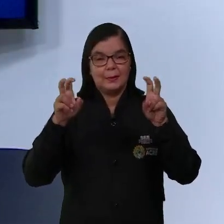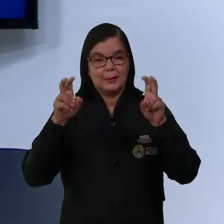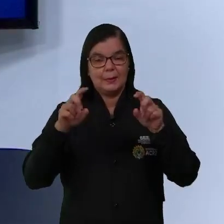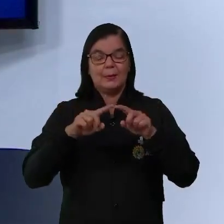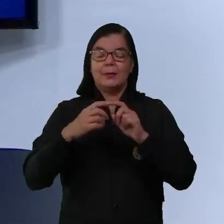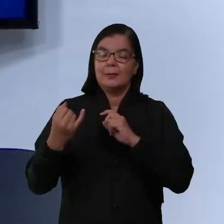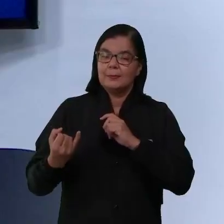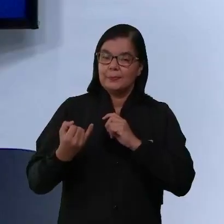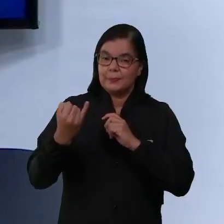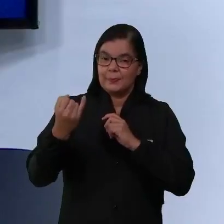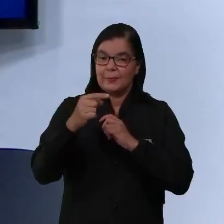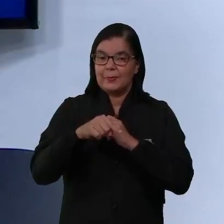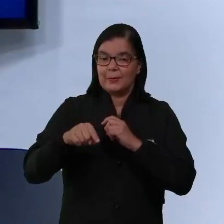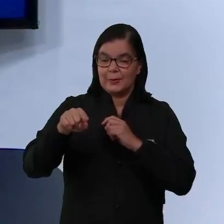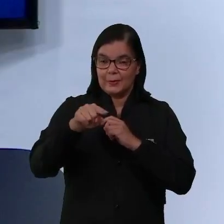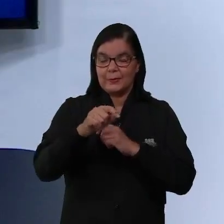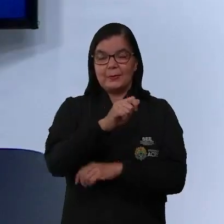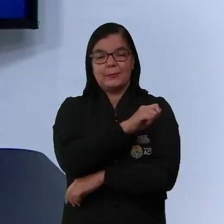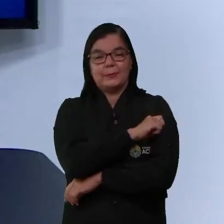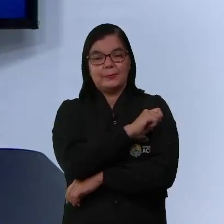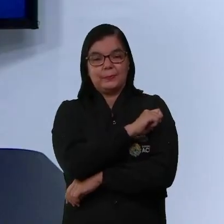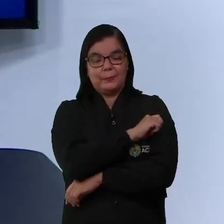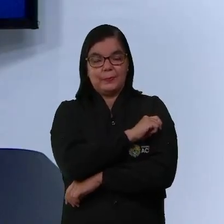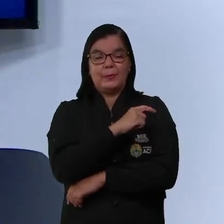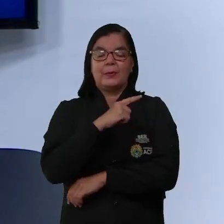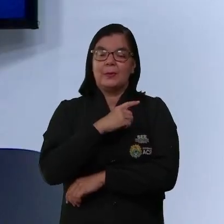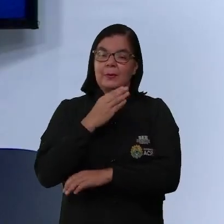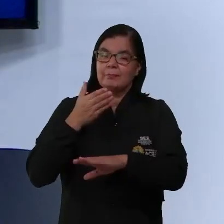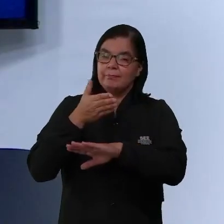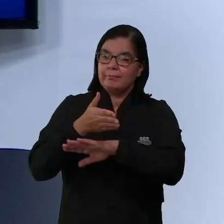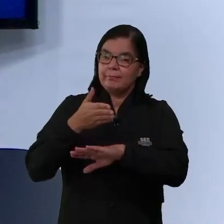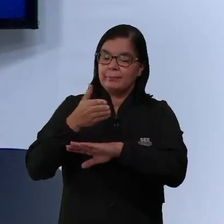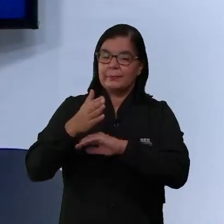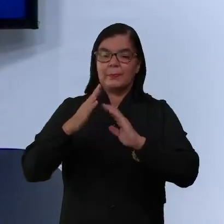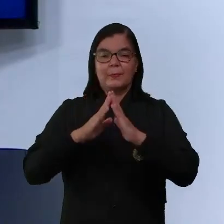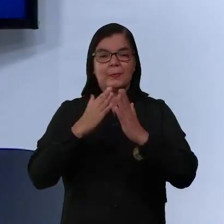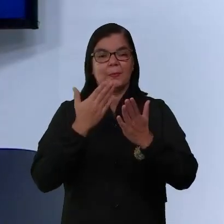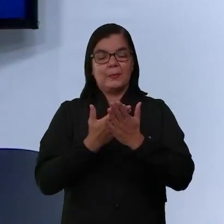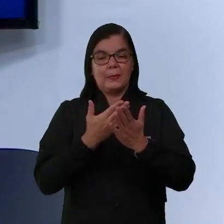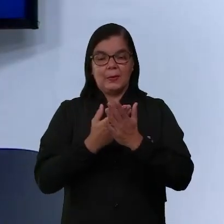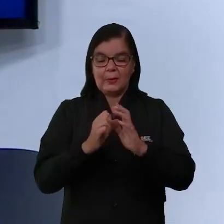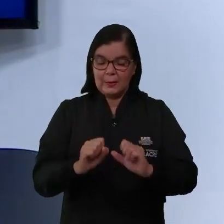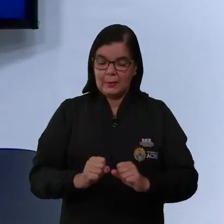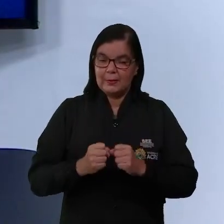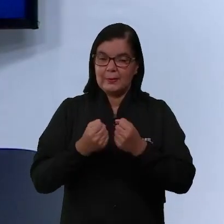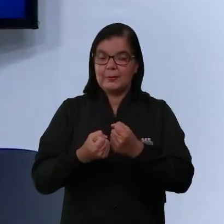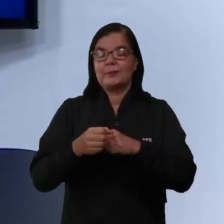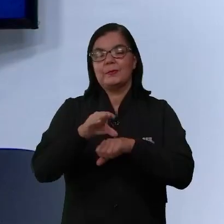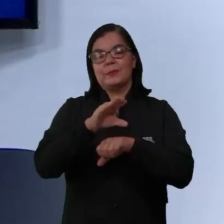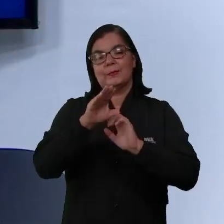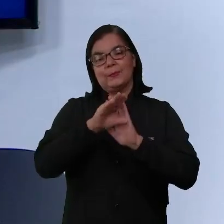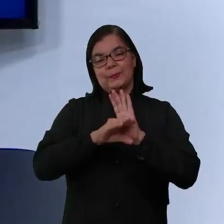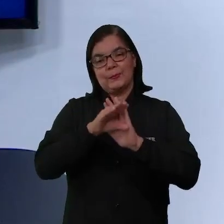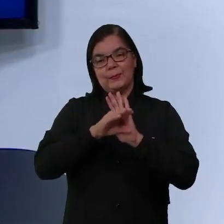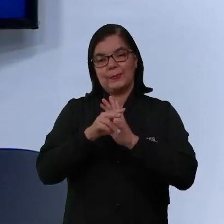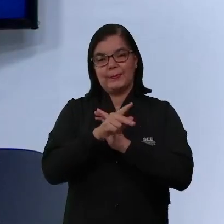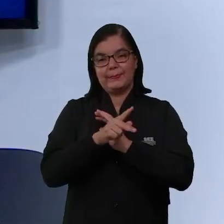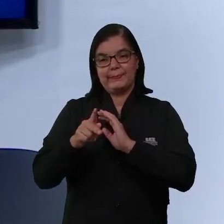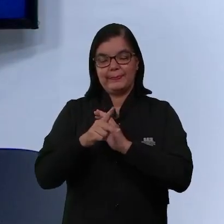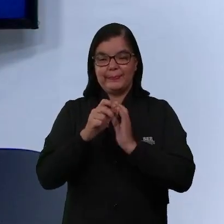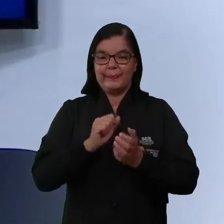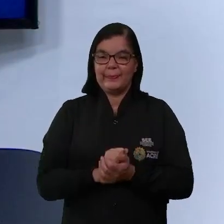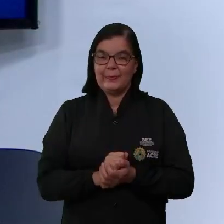são interessantes para você enquanto aluno que está frequentando a sua escola e vai reforçar esse conteúdo com o seu professor.